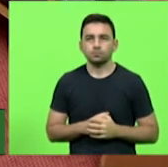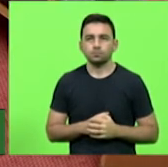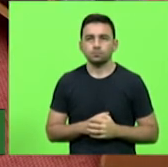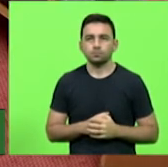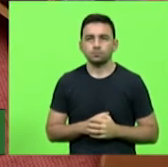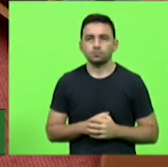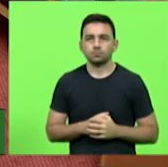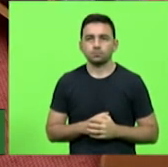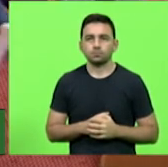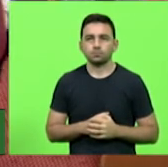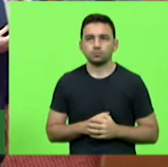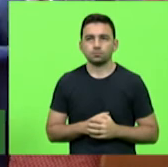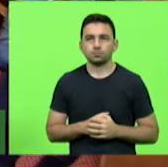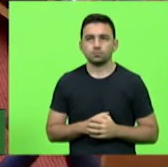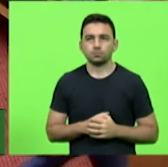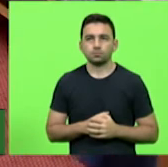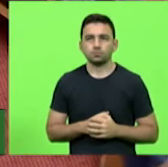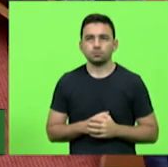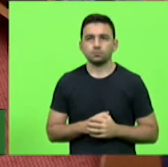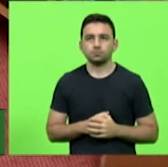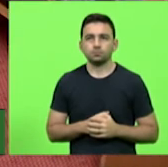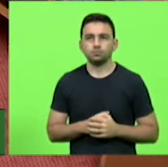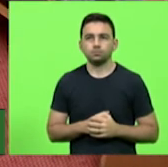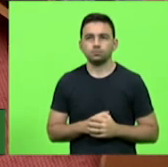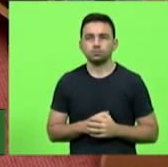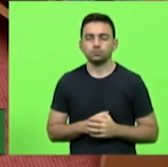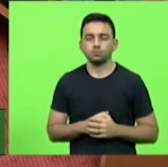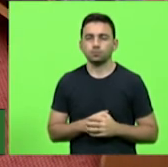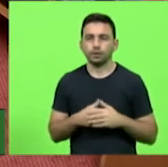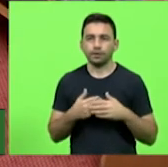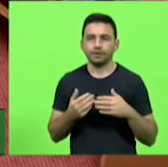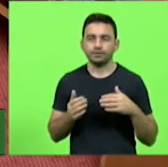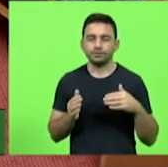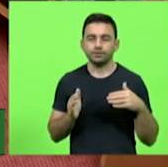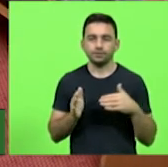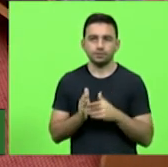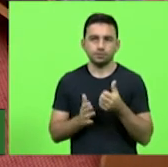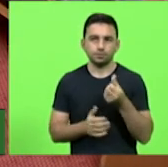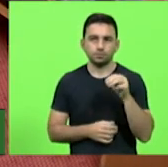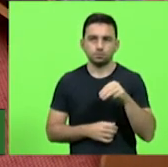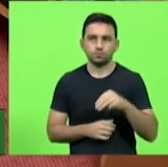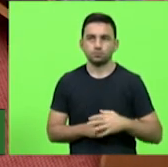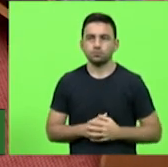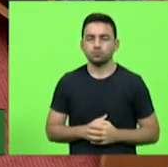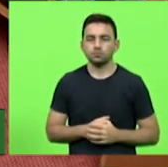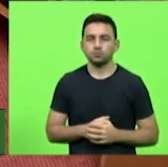Deputado Fabiano da Luz, Vossa Excelência terá 6 minutos, deputado.